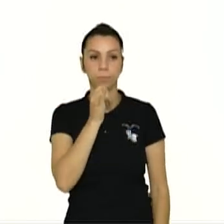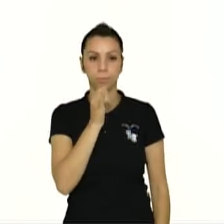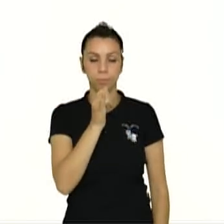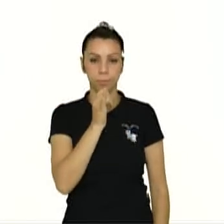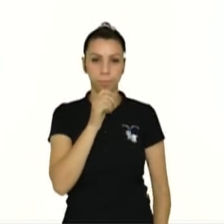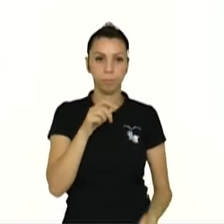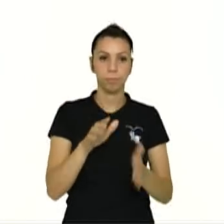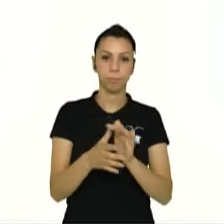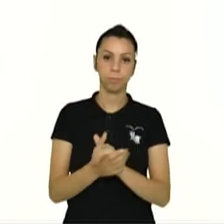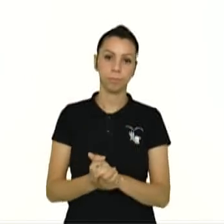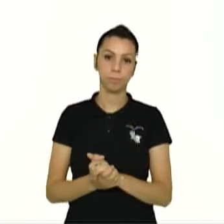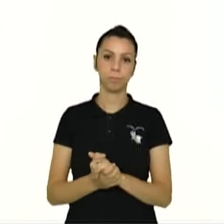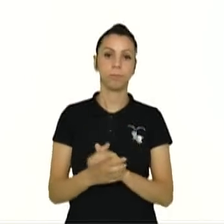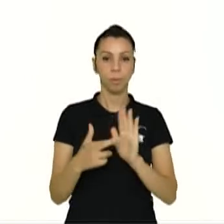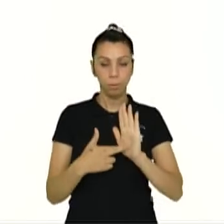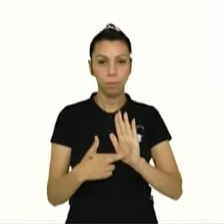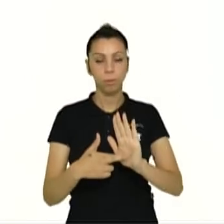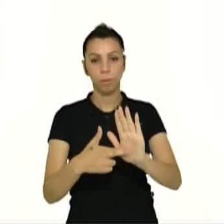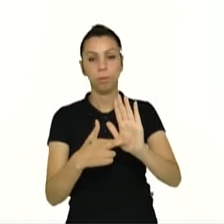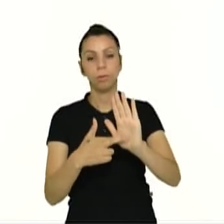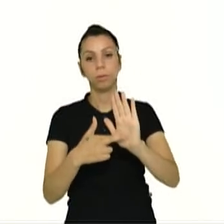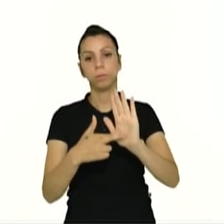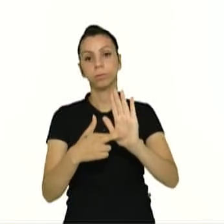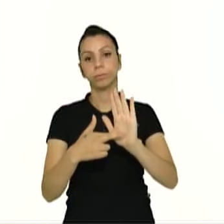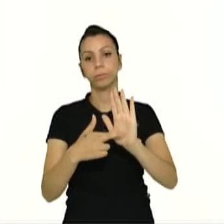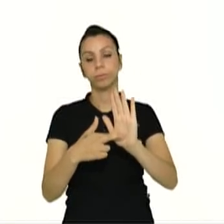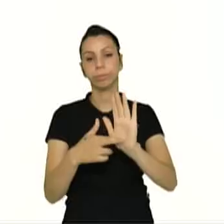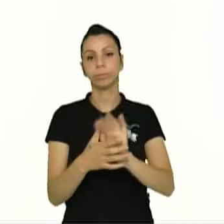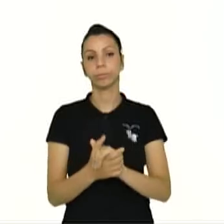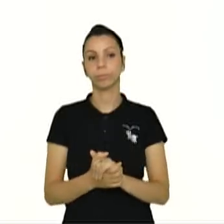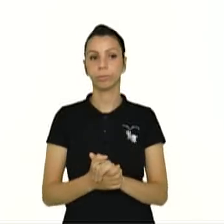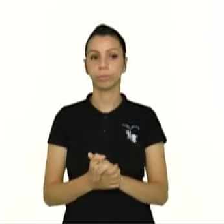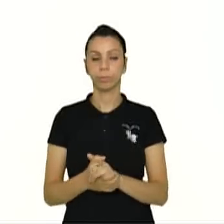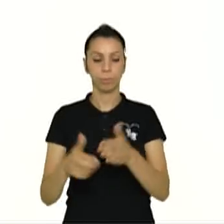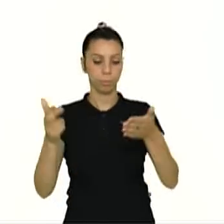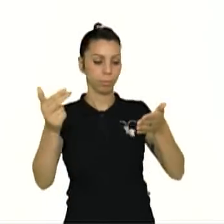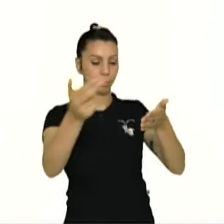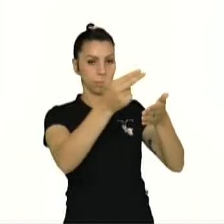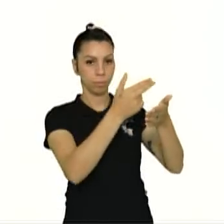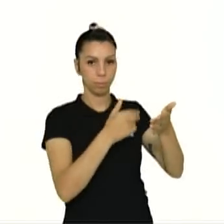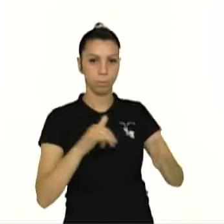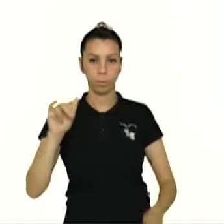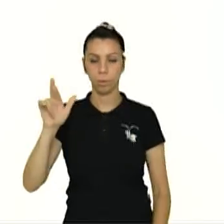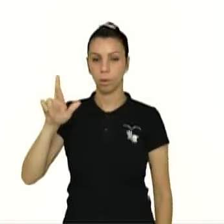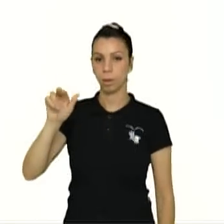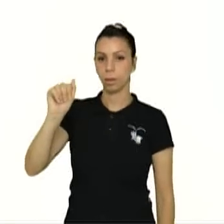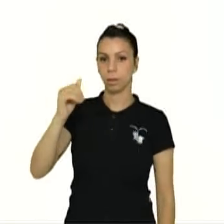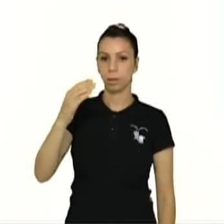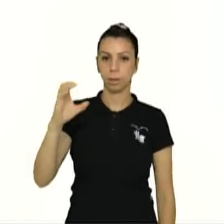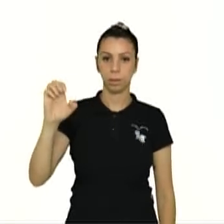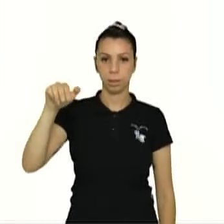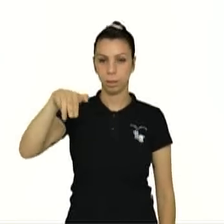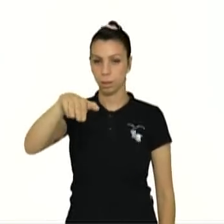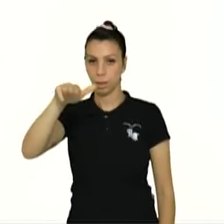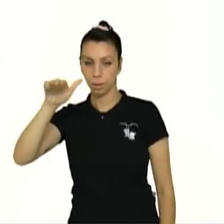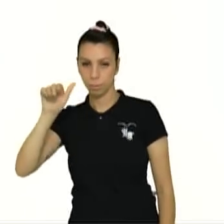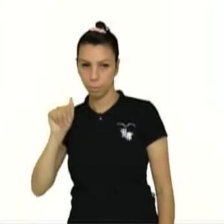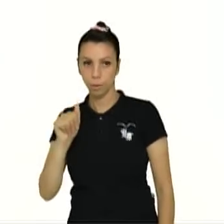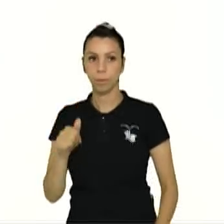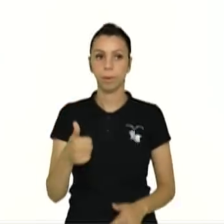desses escritos e dessas representações. Nós temos aqui a pintura Iracema, de José Maria de Medeiros,